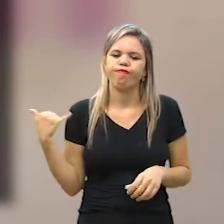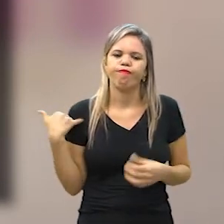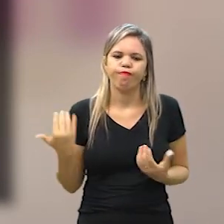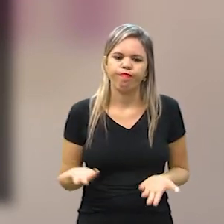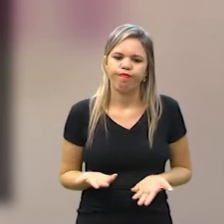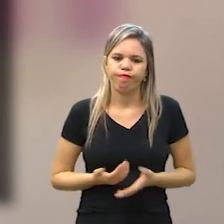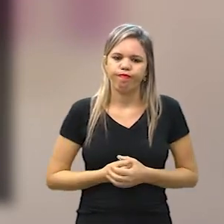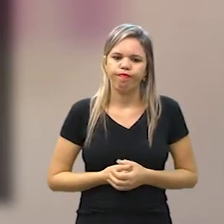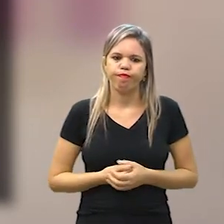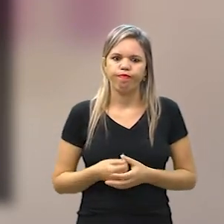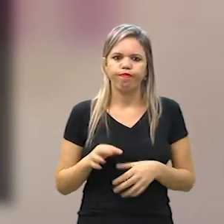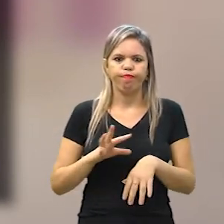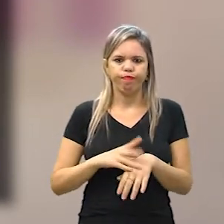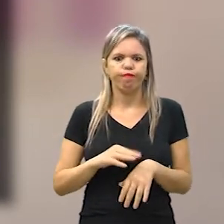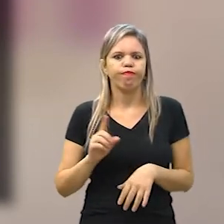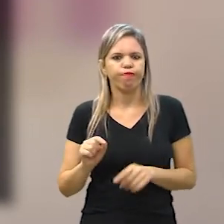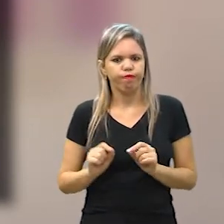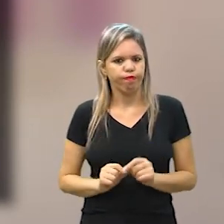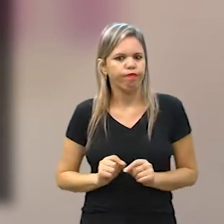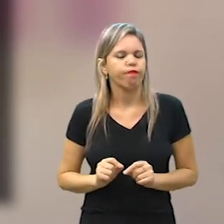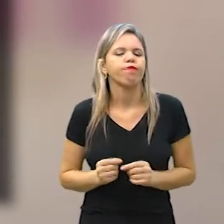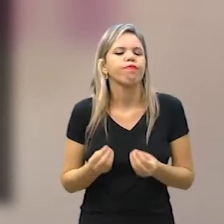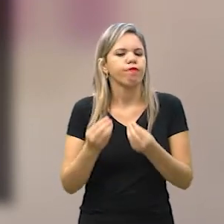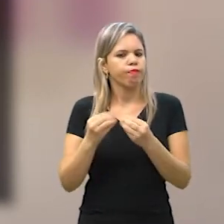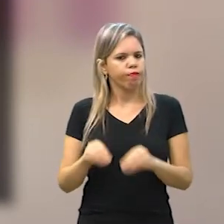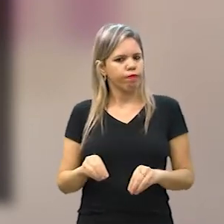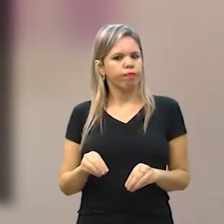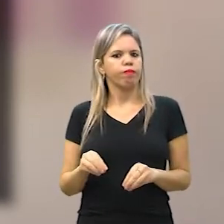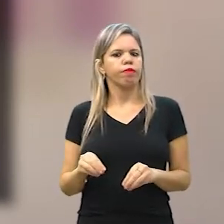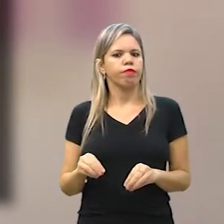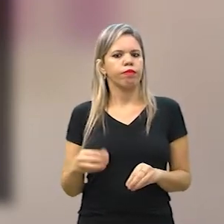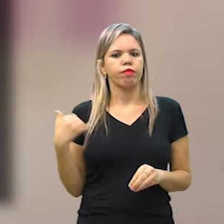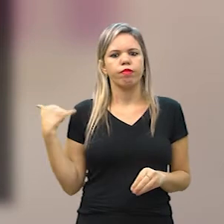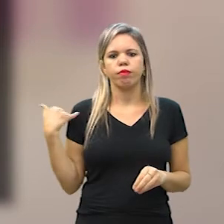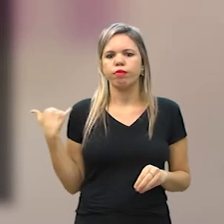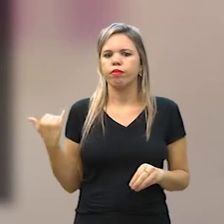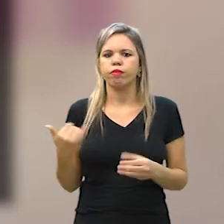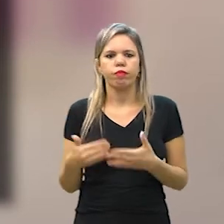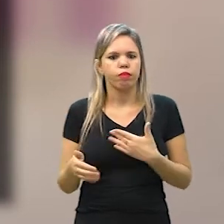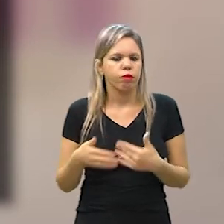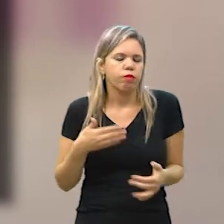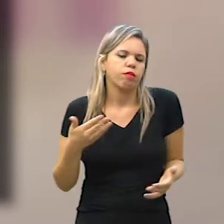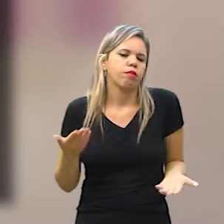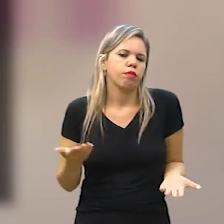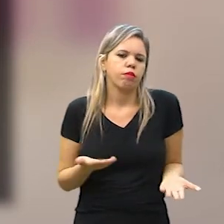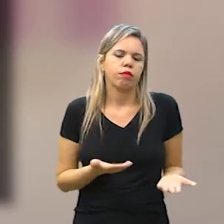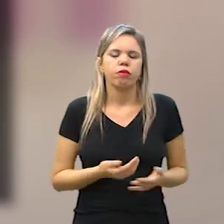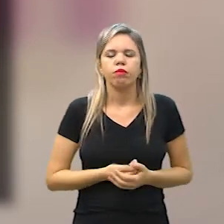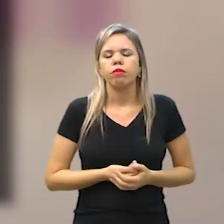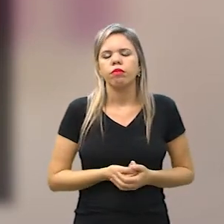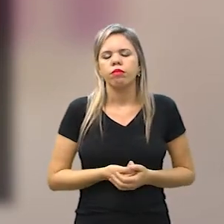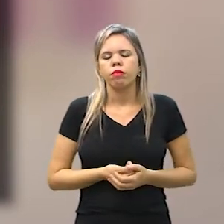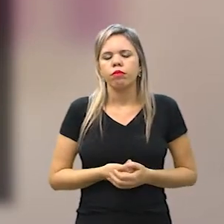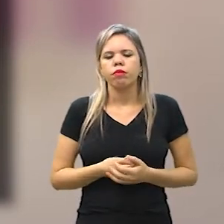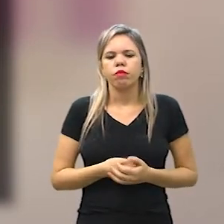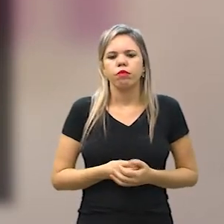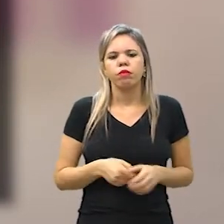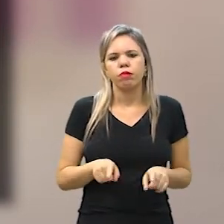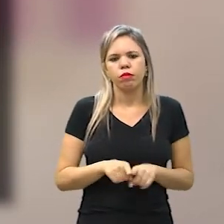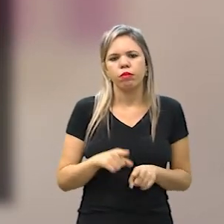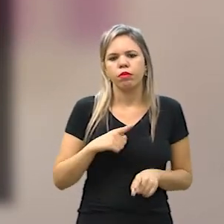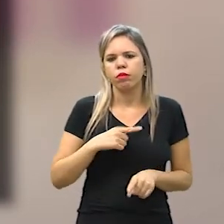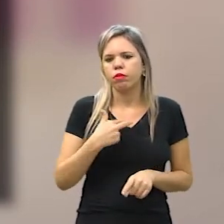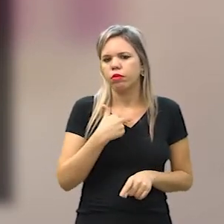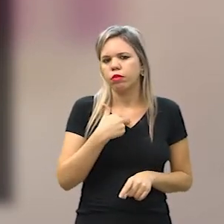etária. Então, a gente vê que é uma doença que ela atinge os extremos da idade, tá? E a gente tem também, né, não